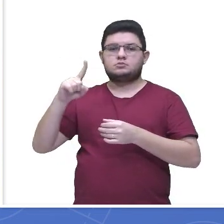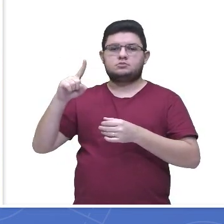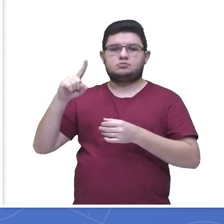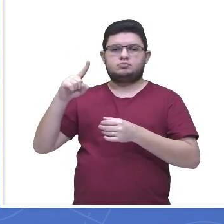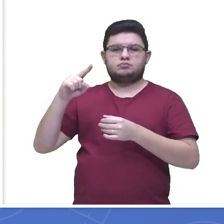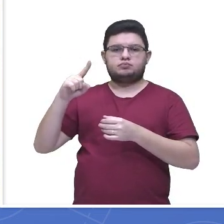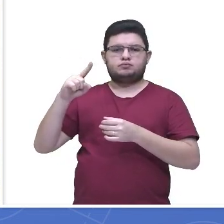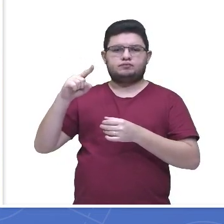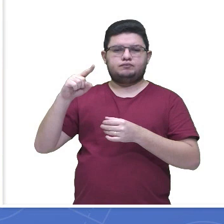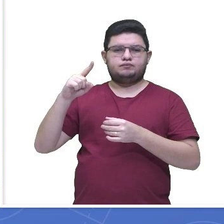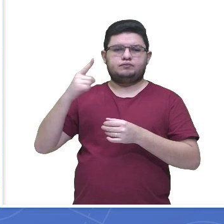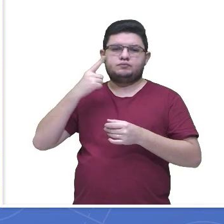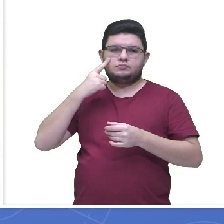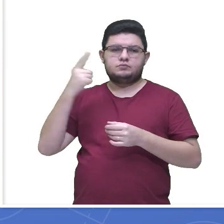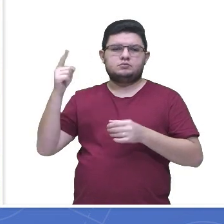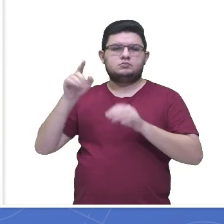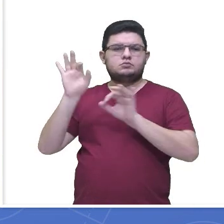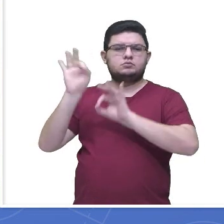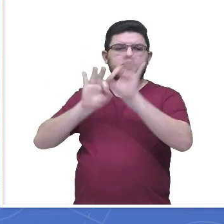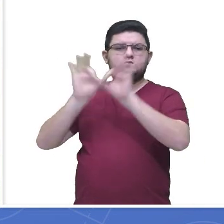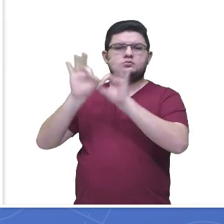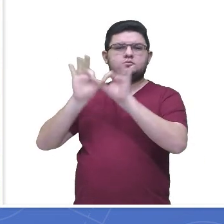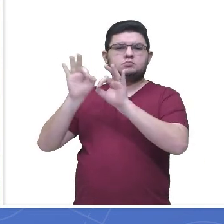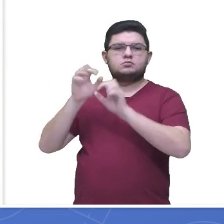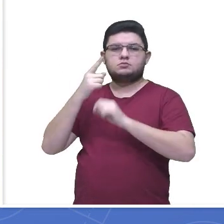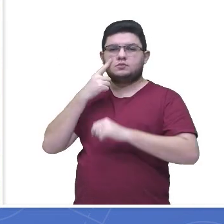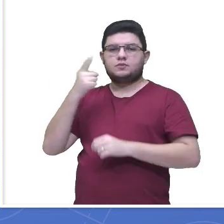né, que a gente está visualizando. Aí,